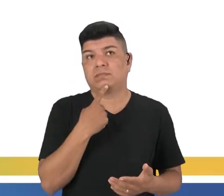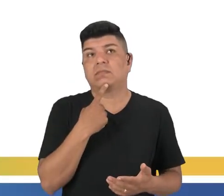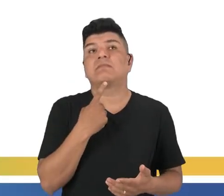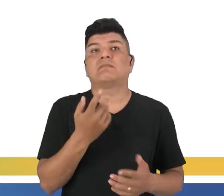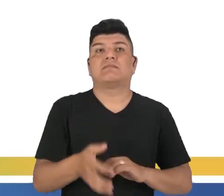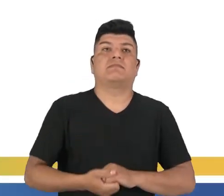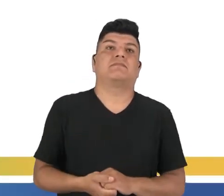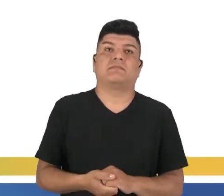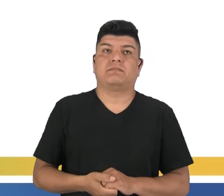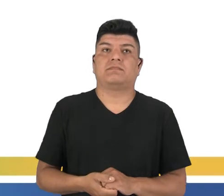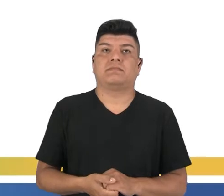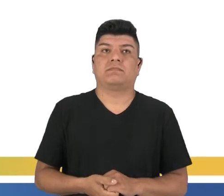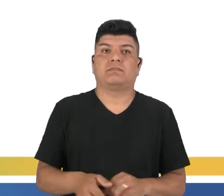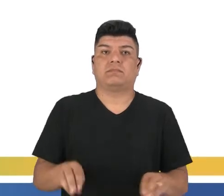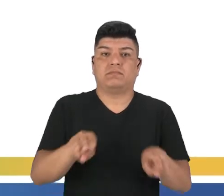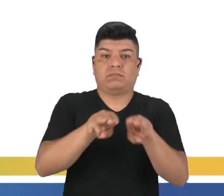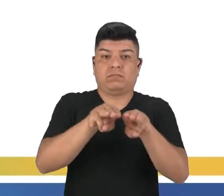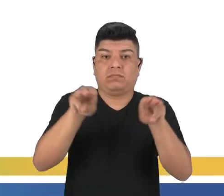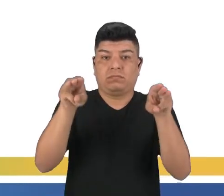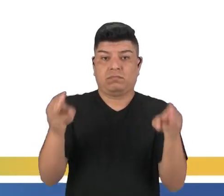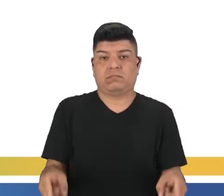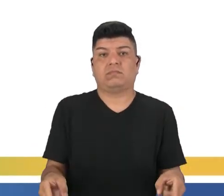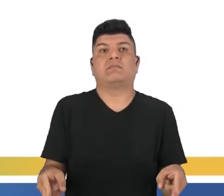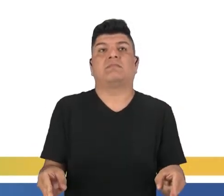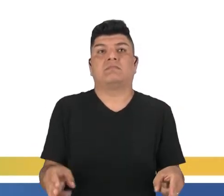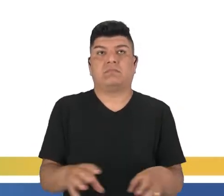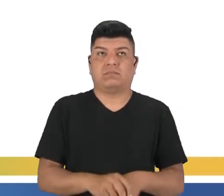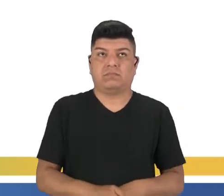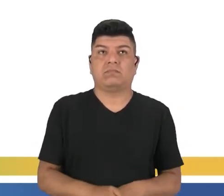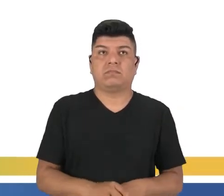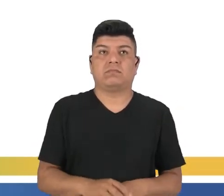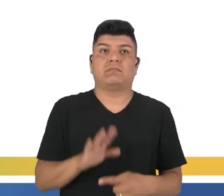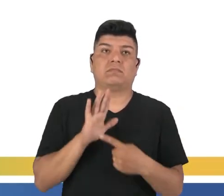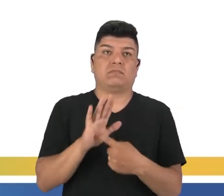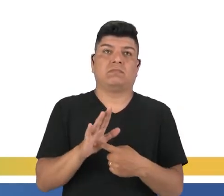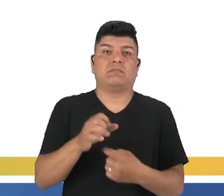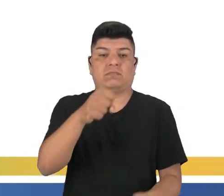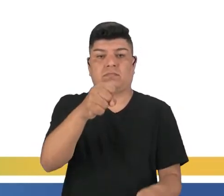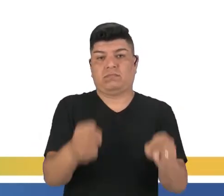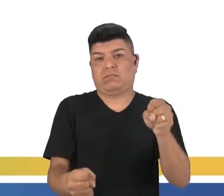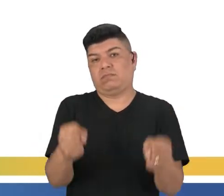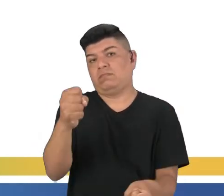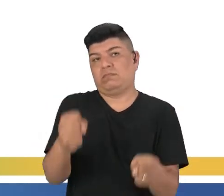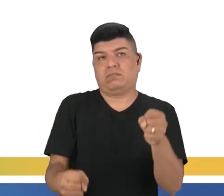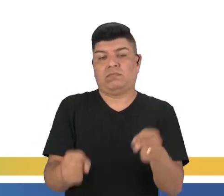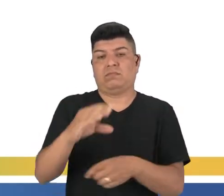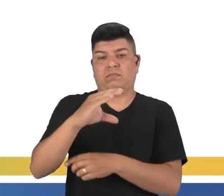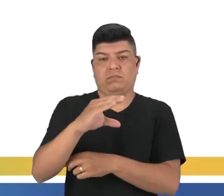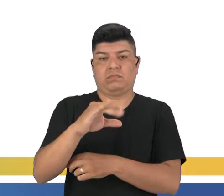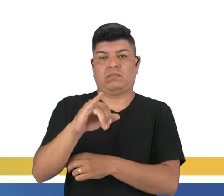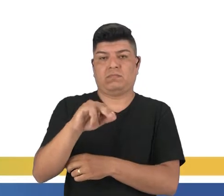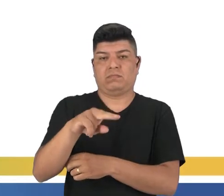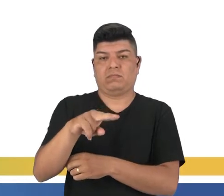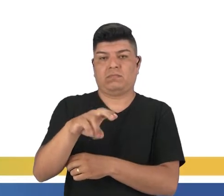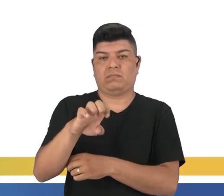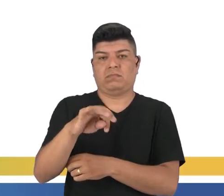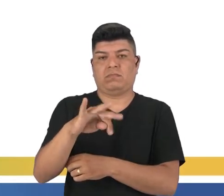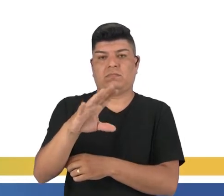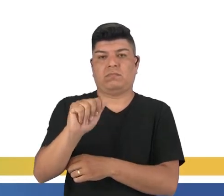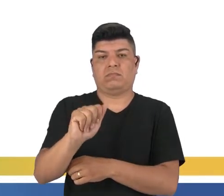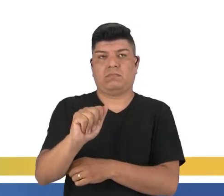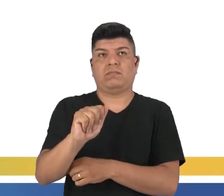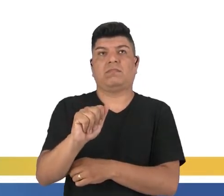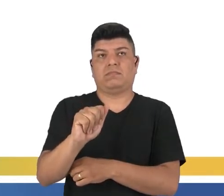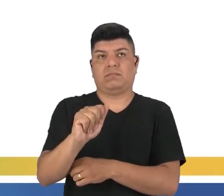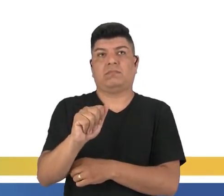mecânica, a cinética ali está representada ali pelo carro em movimento. A cinética, né,